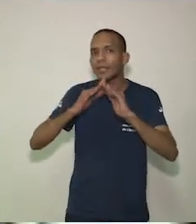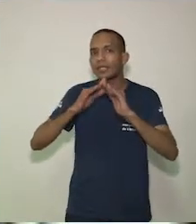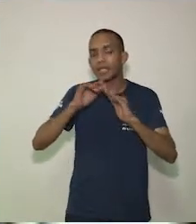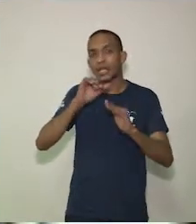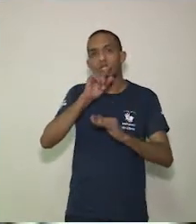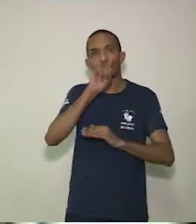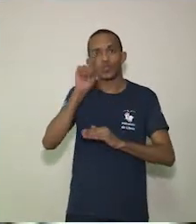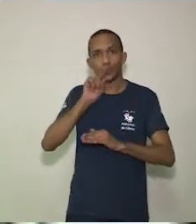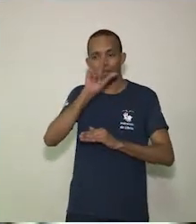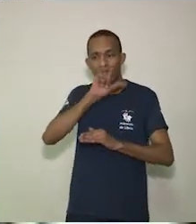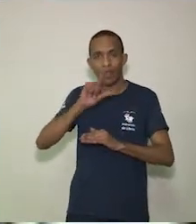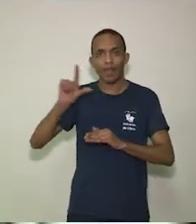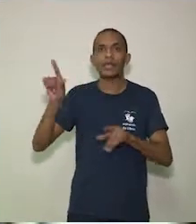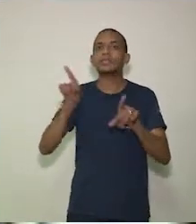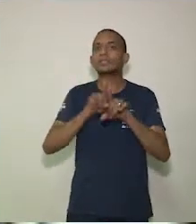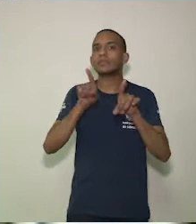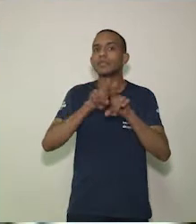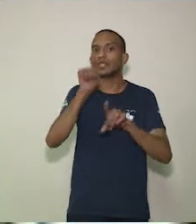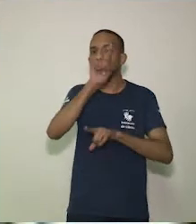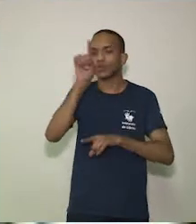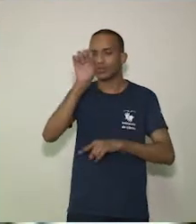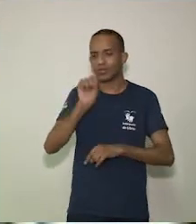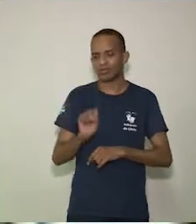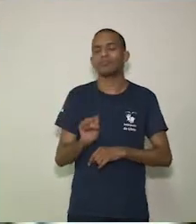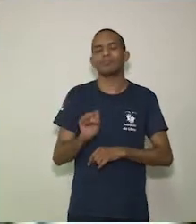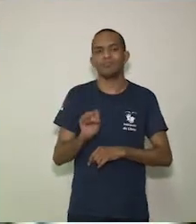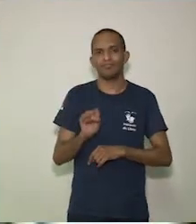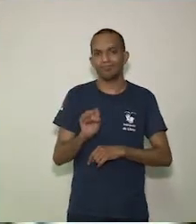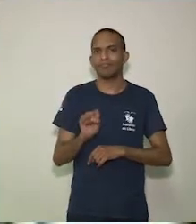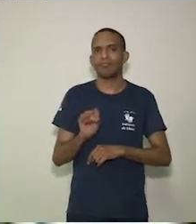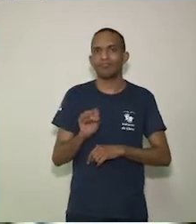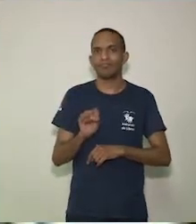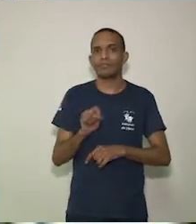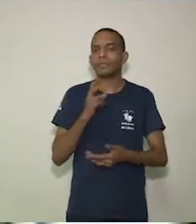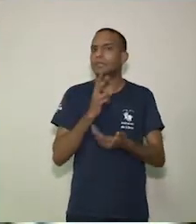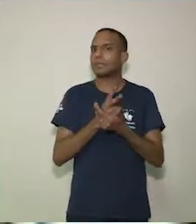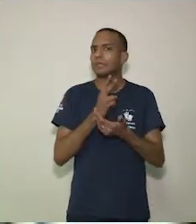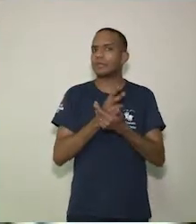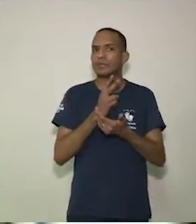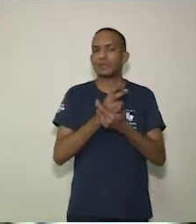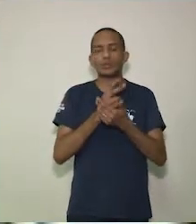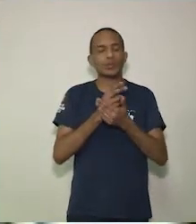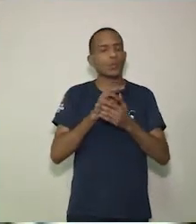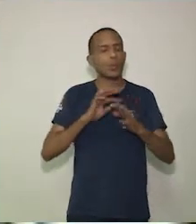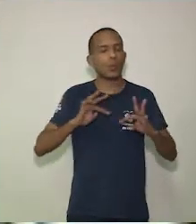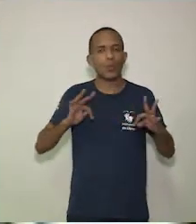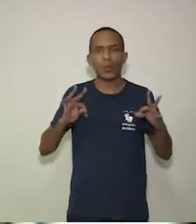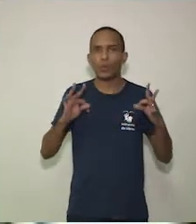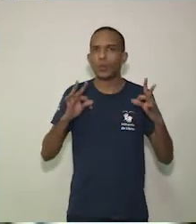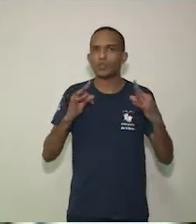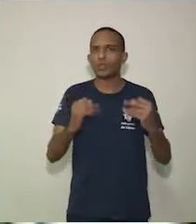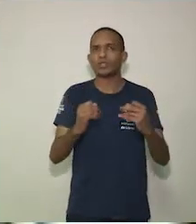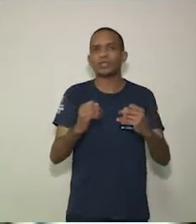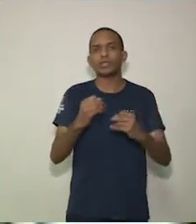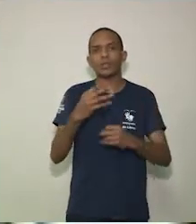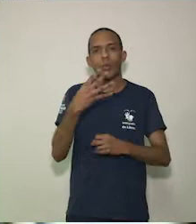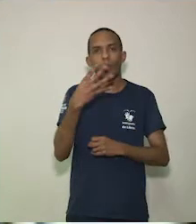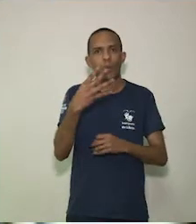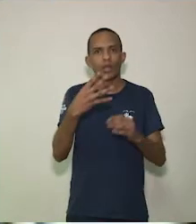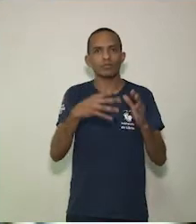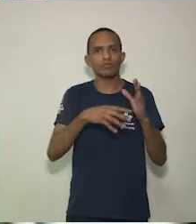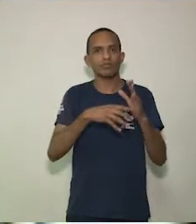Zona Leste e da Zona Sul, isso constante em todos os 4